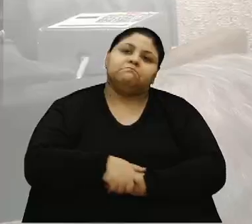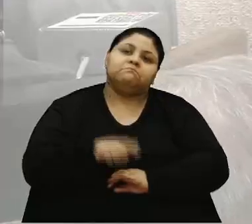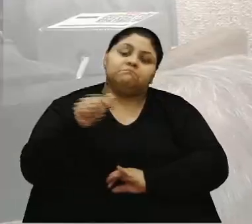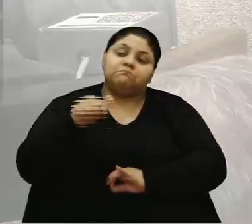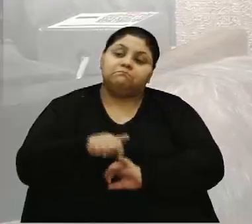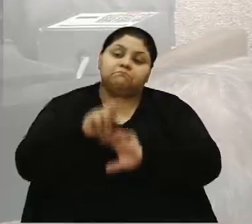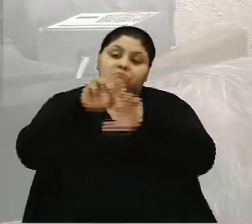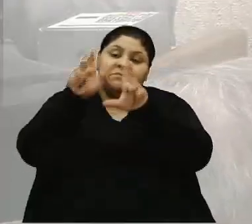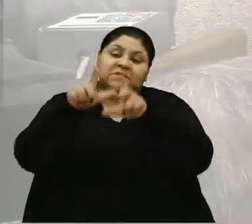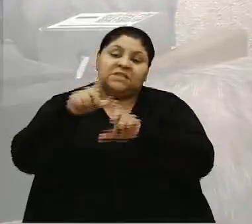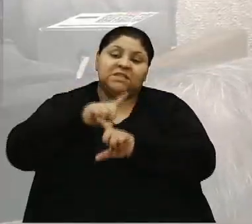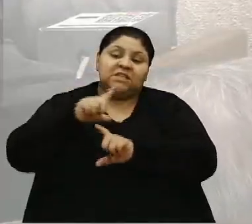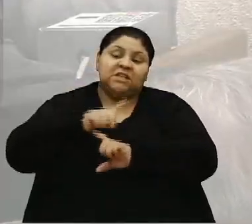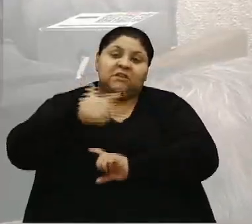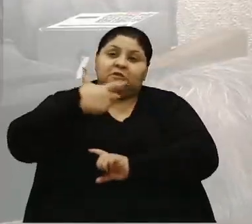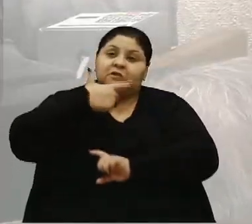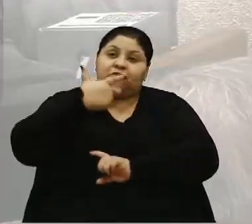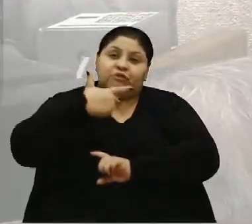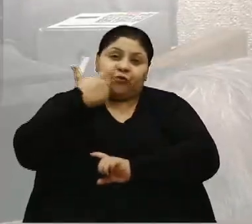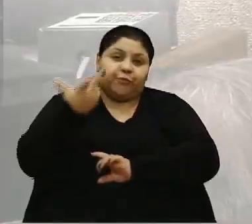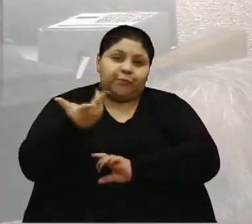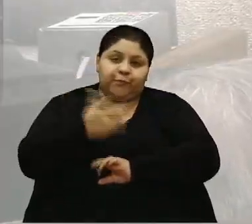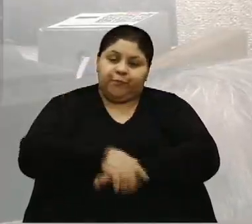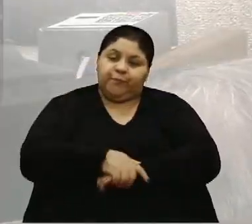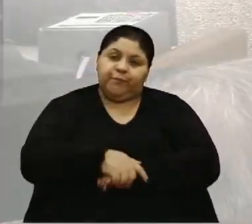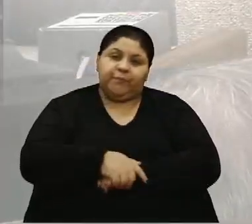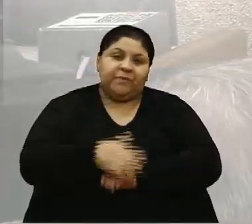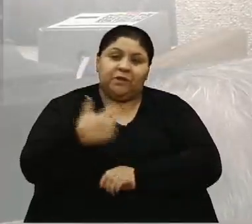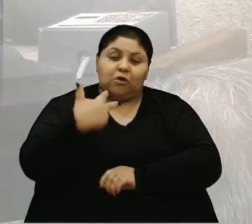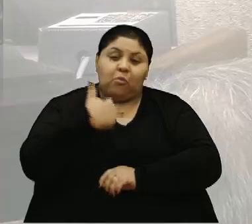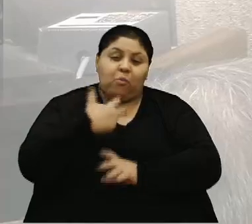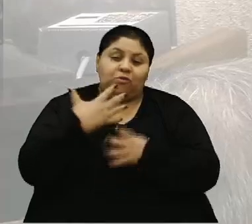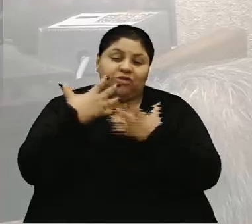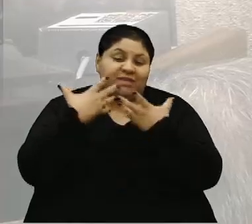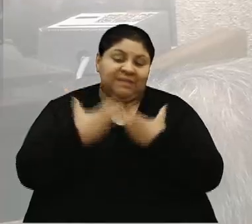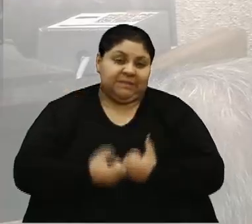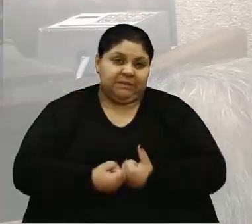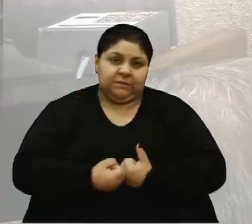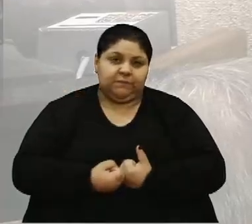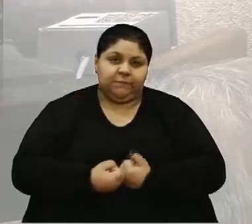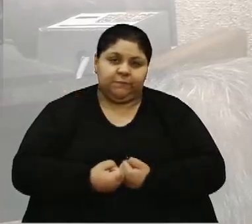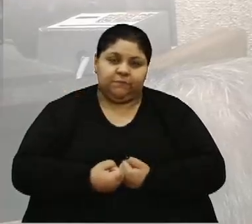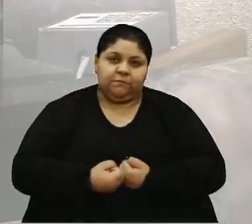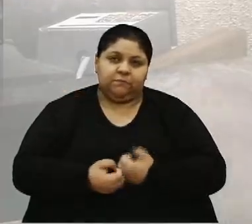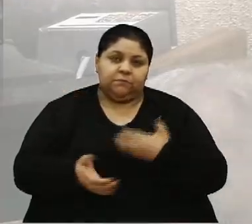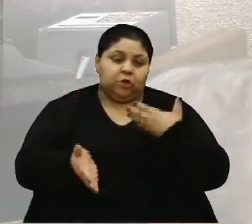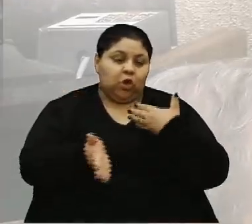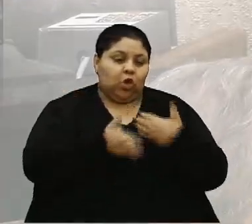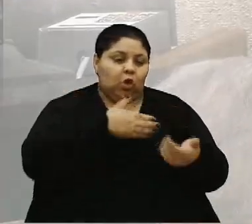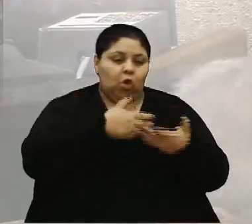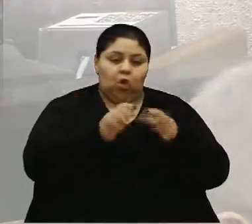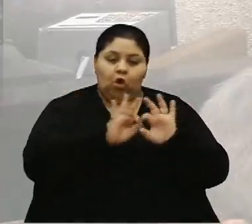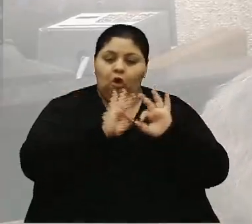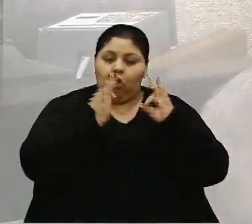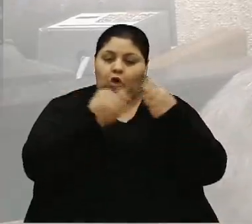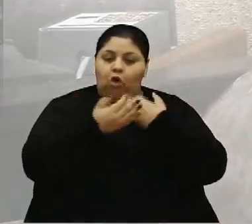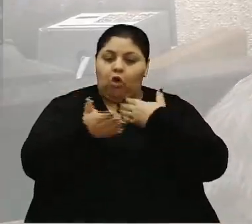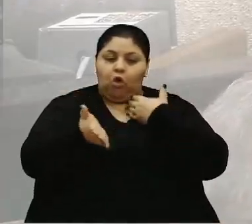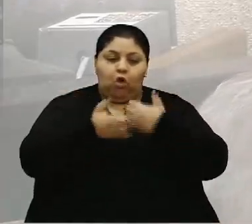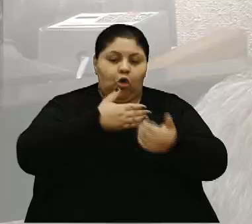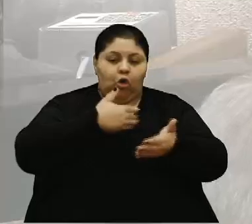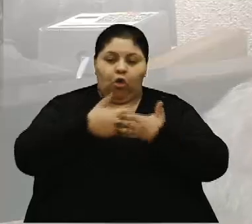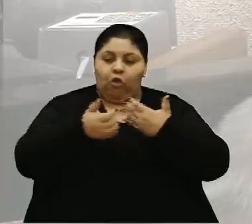que a gente tem levantado, que a gente não pode admitir de forma nenhuma com que qualquer família, independente do